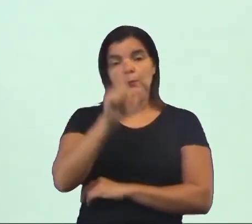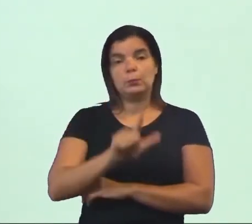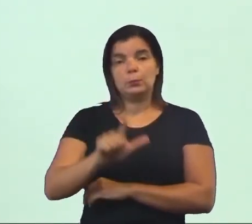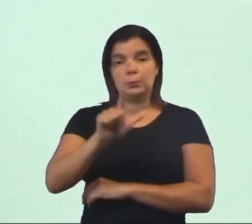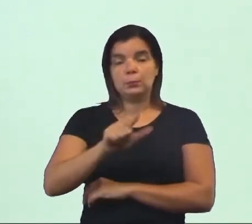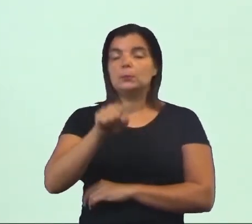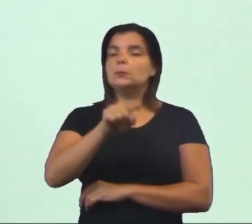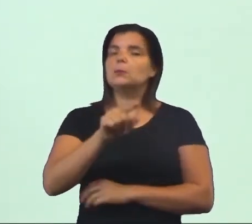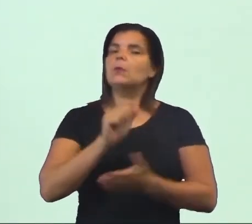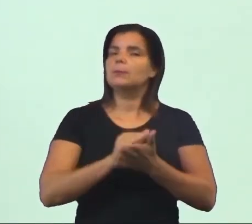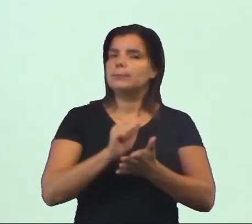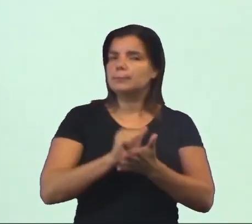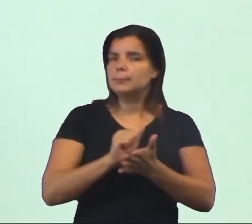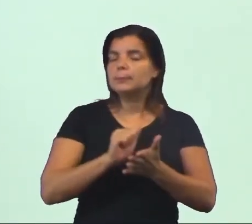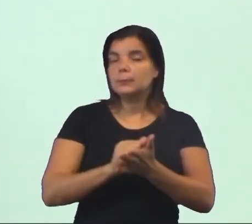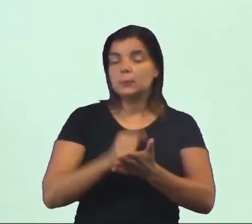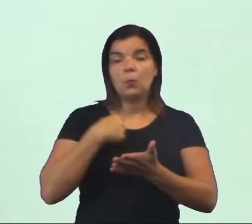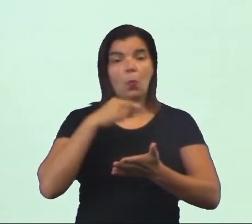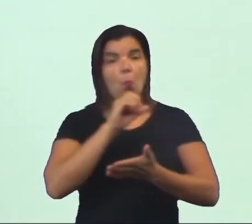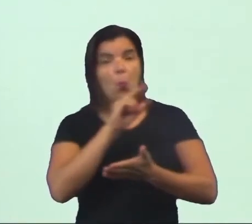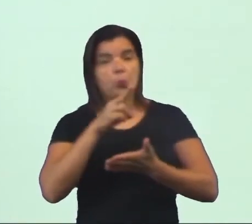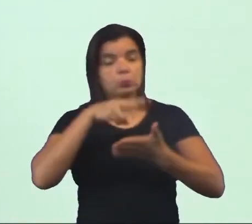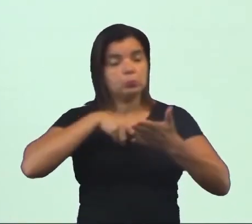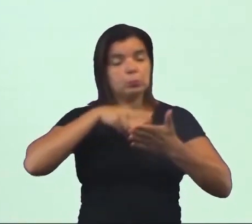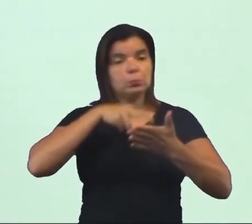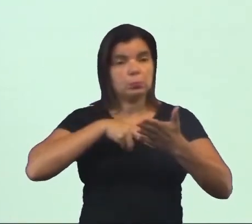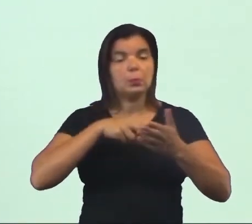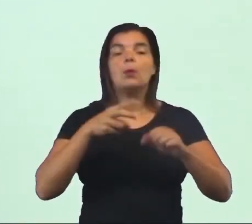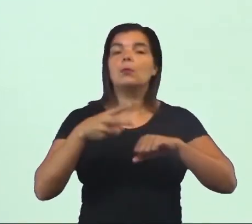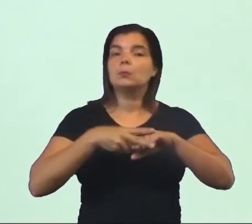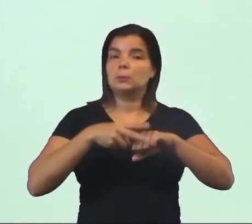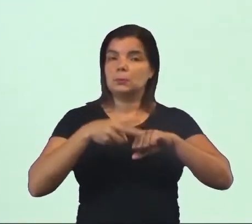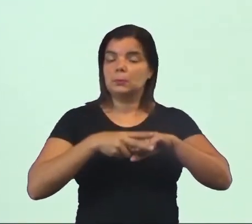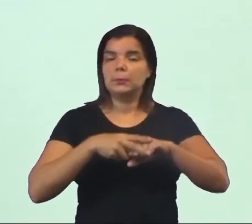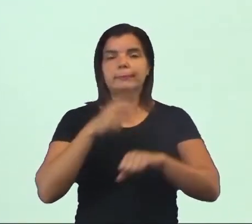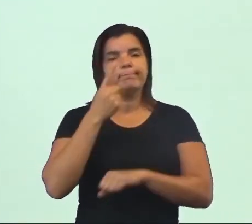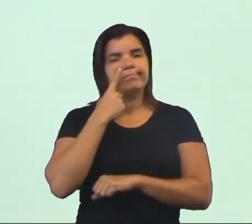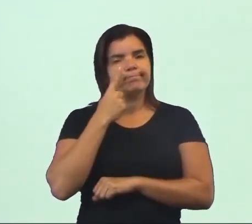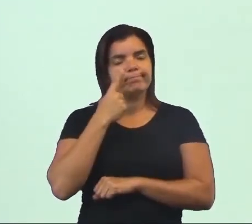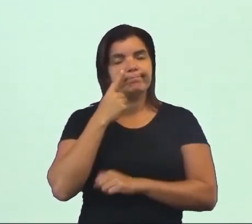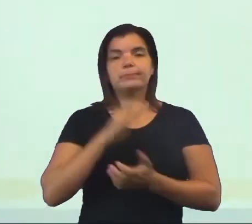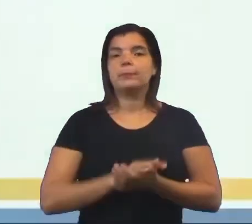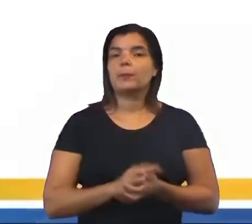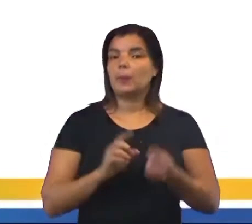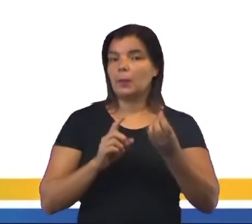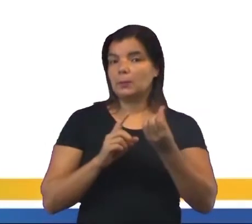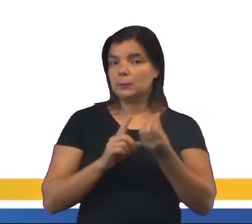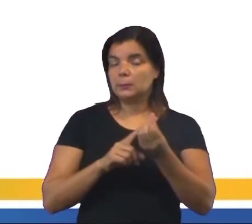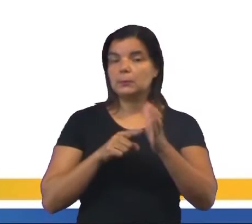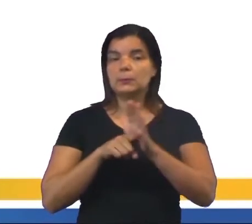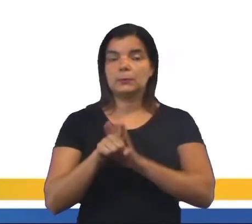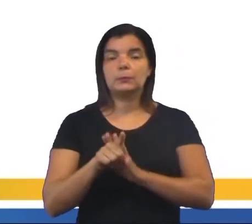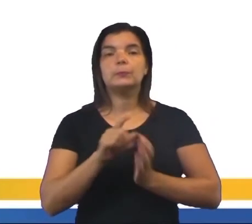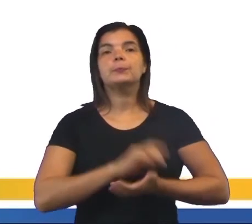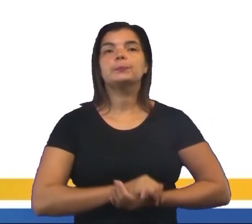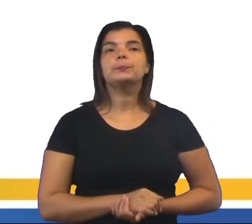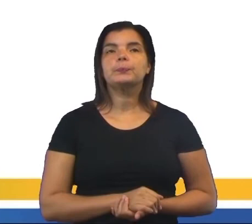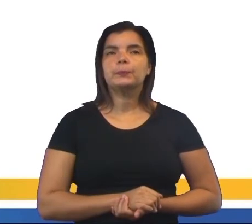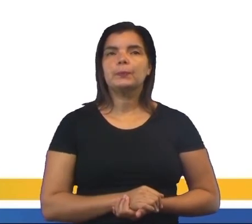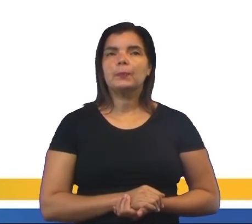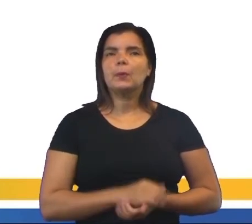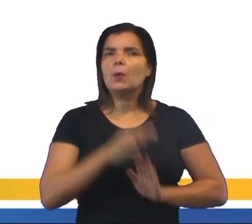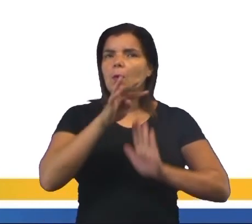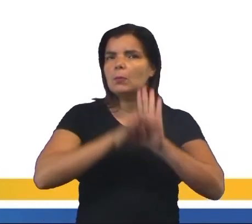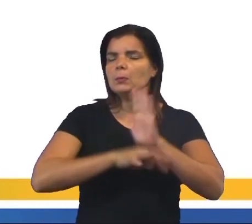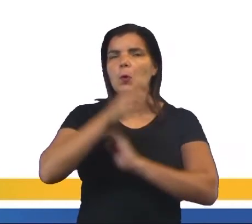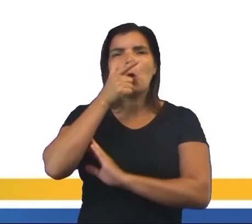você for produzir, quando você estiver lendo, essas formas verbais. Vamos à nossa sexta pergunta? Olhem só. O